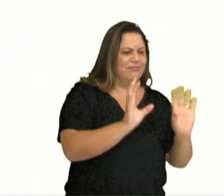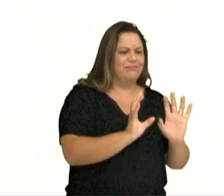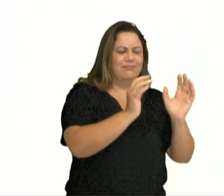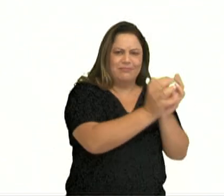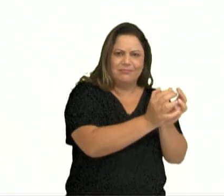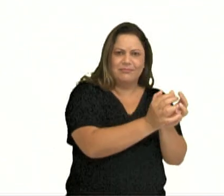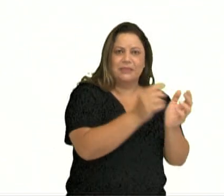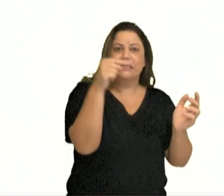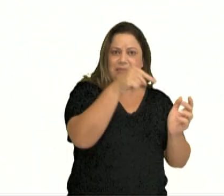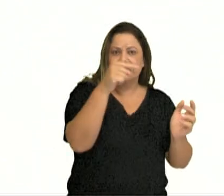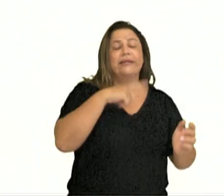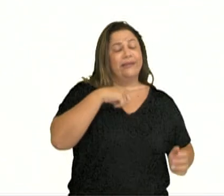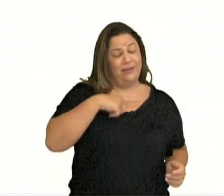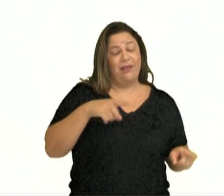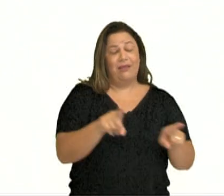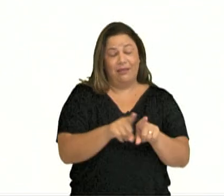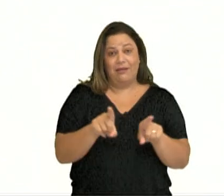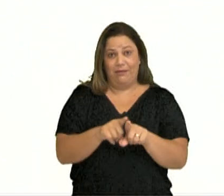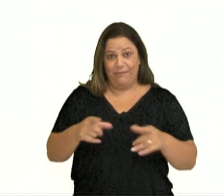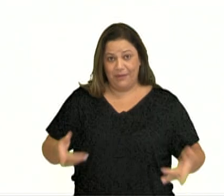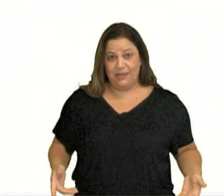também tem família.